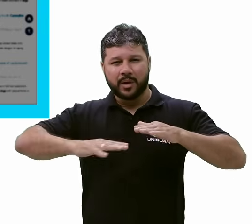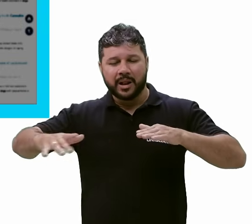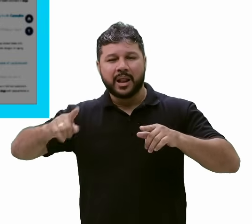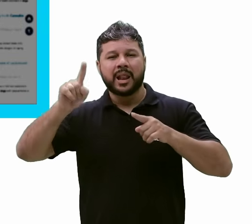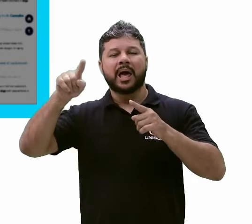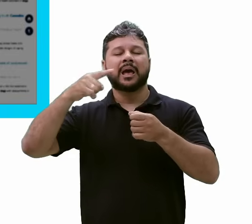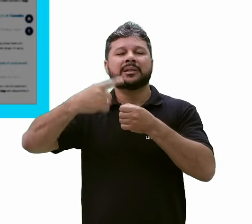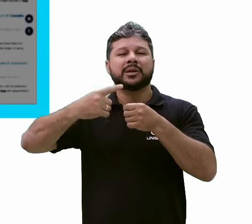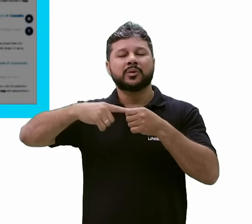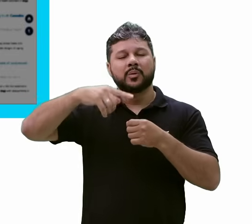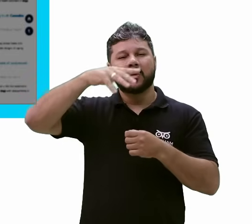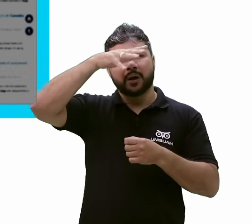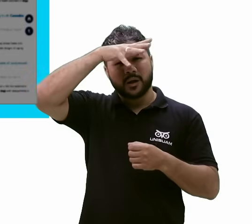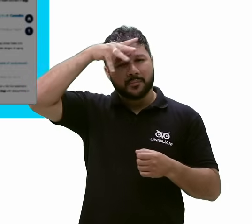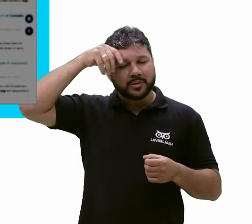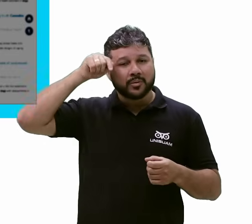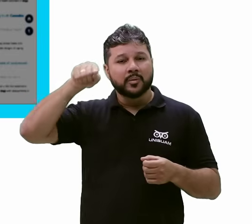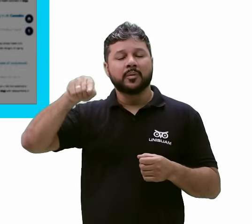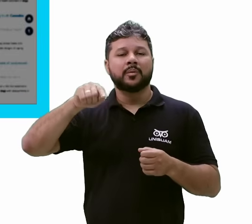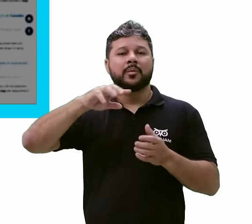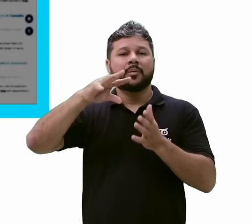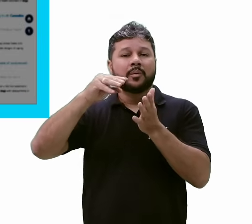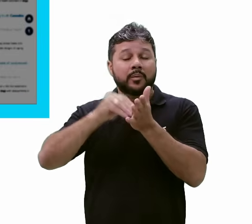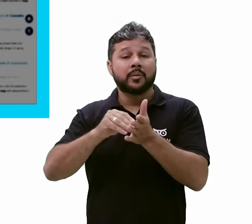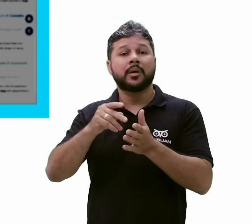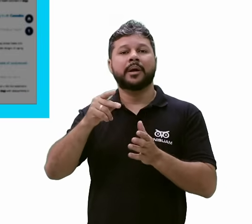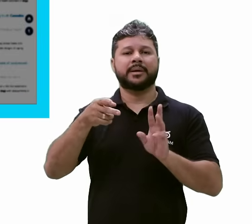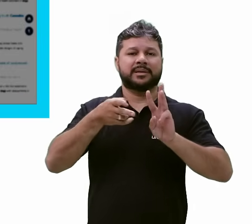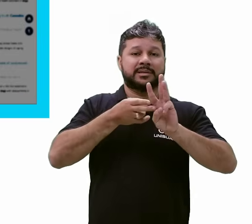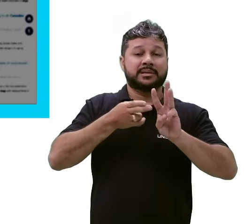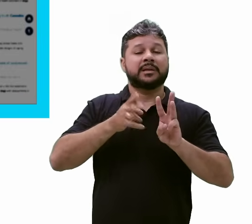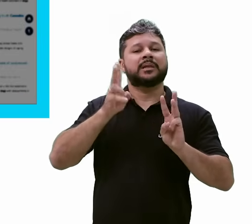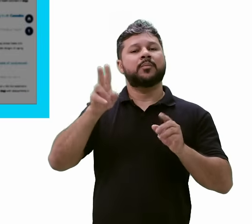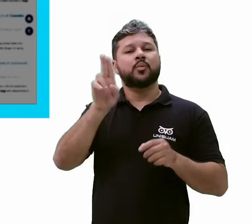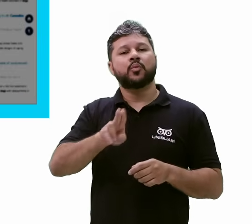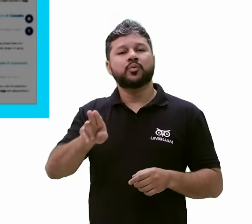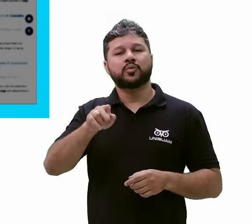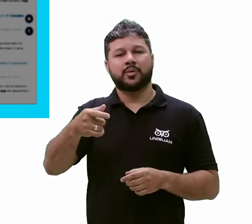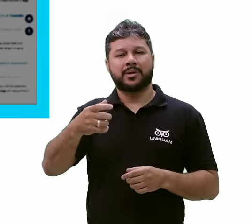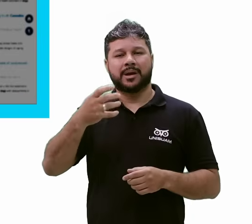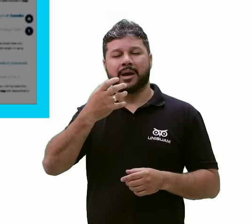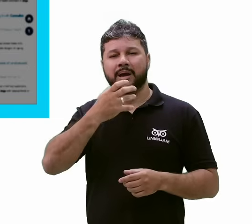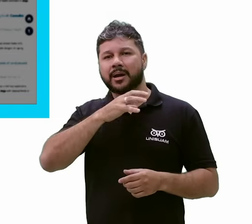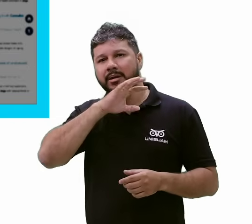da Amazônia de indígenas que sempre usou cannabis nos seus animais.